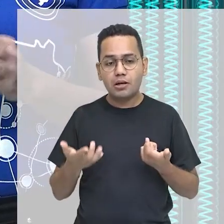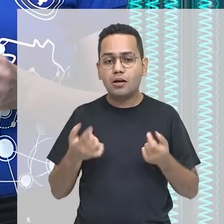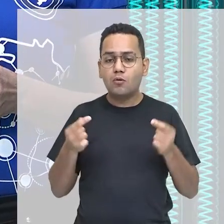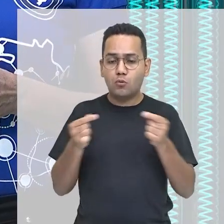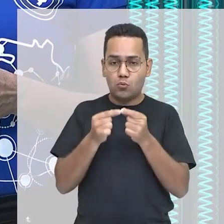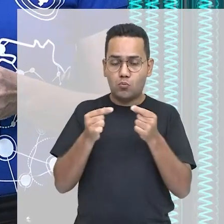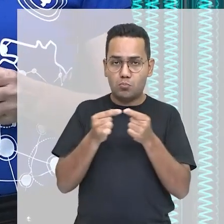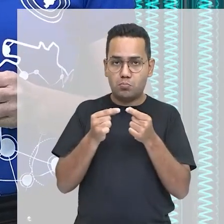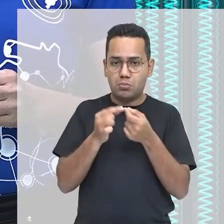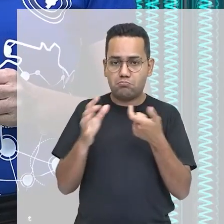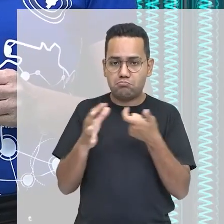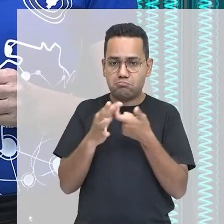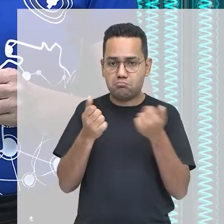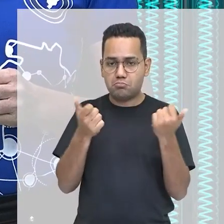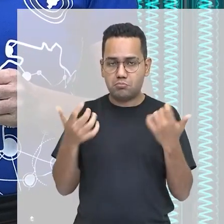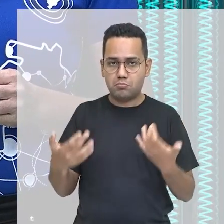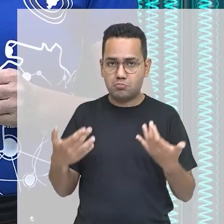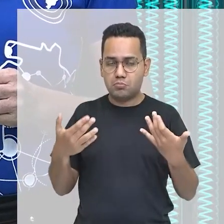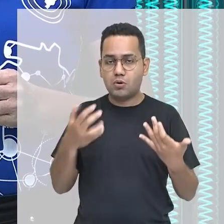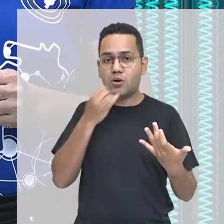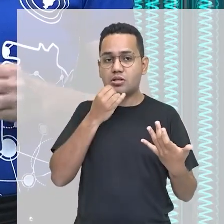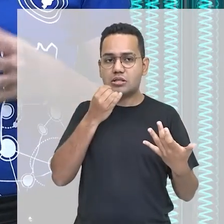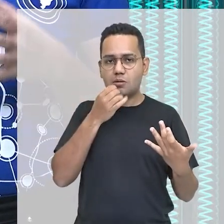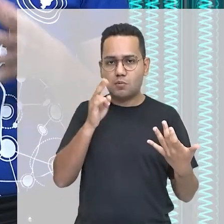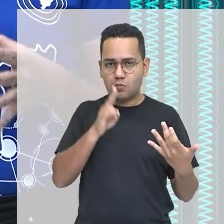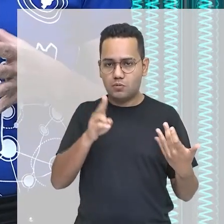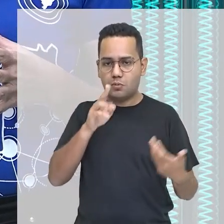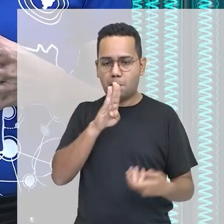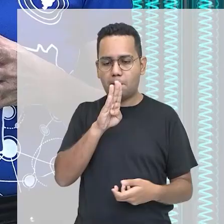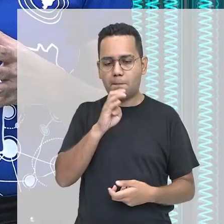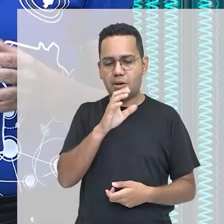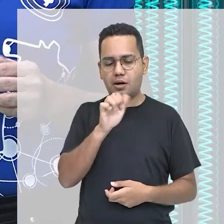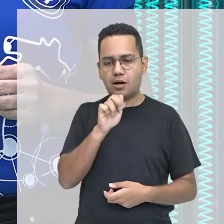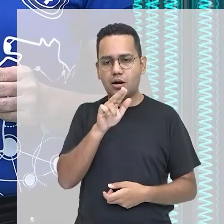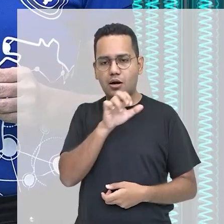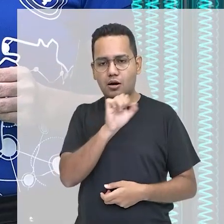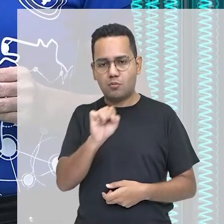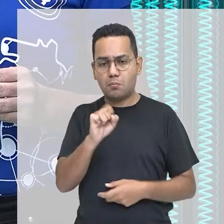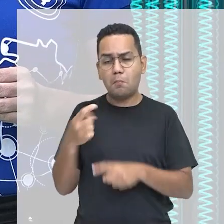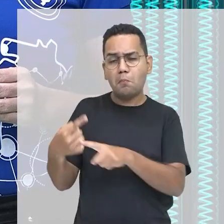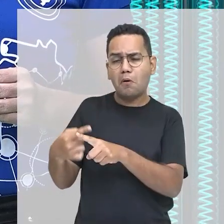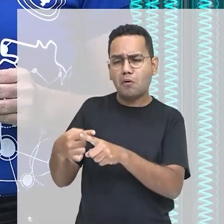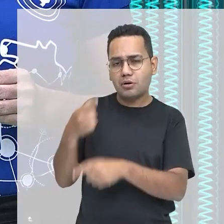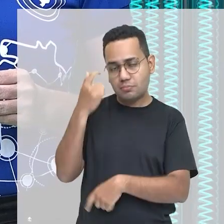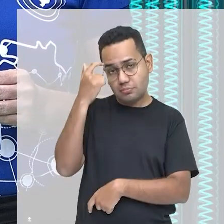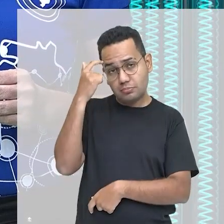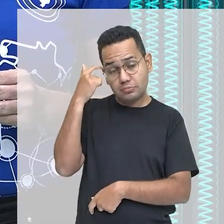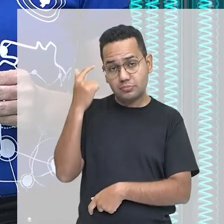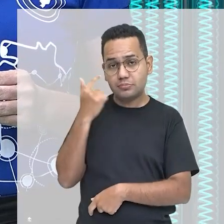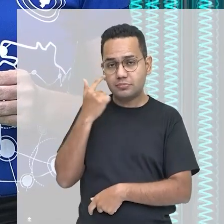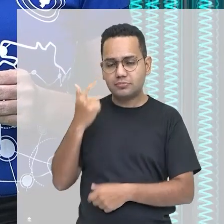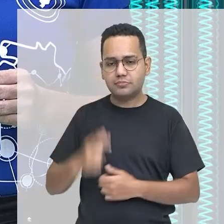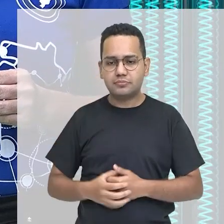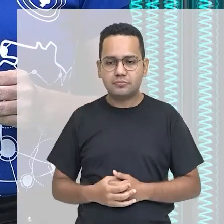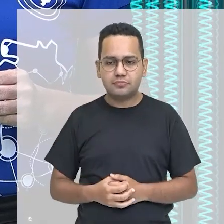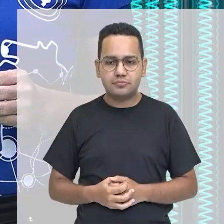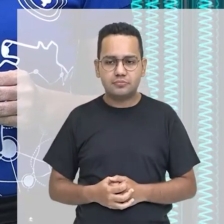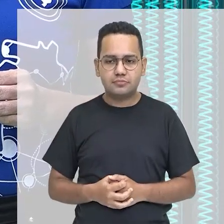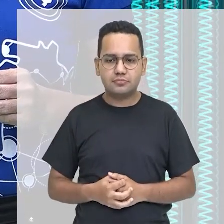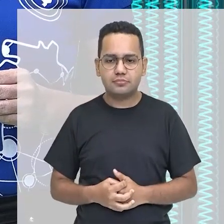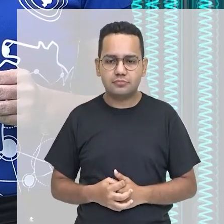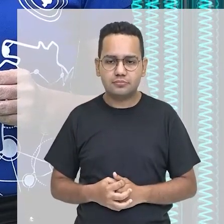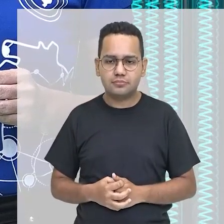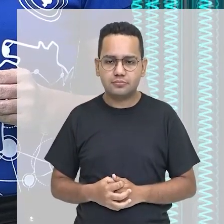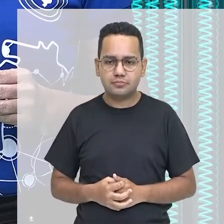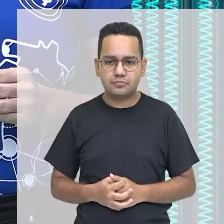conjunções explicativas. Vamos ver o exemplo com because, que significa porque. She stayed home because